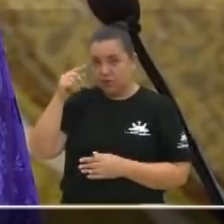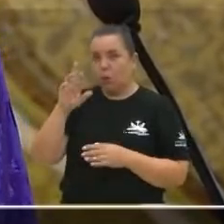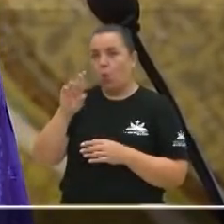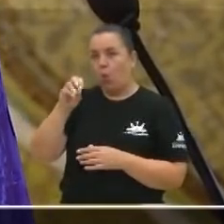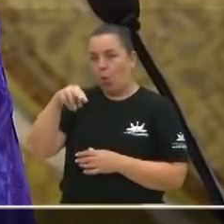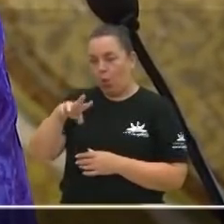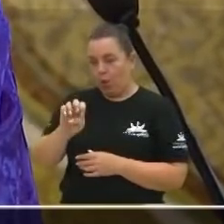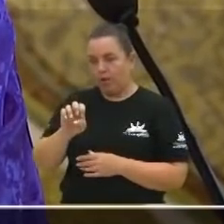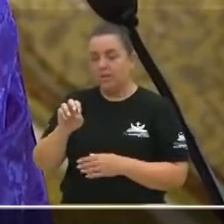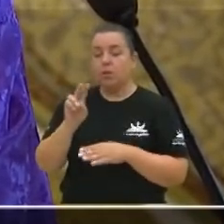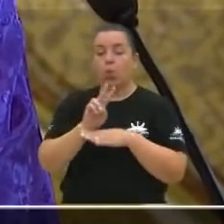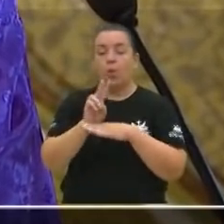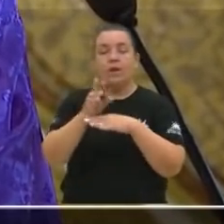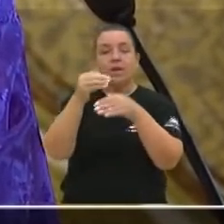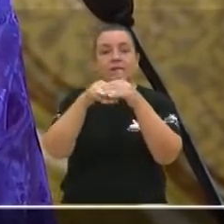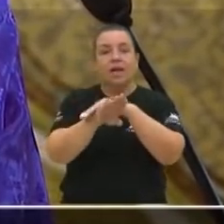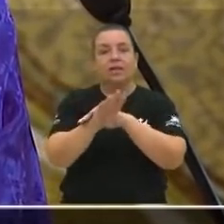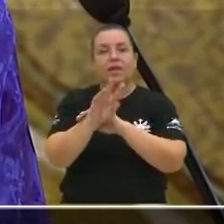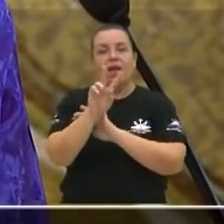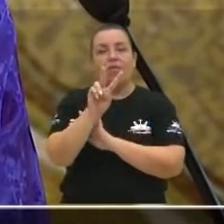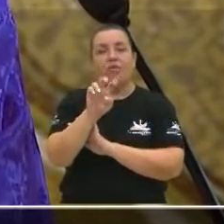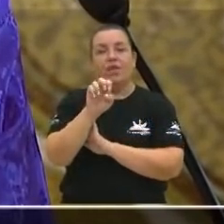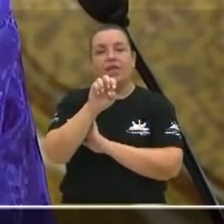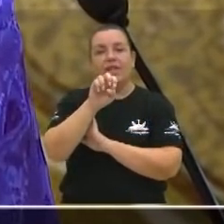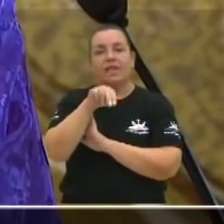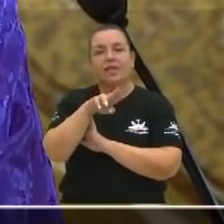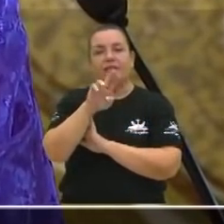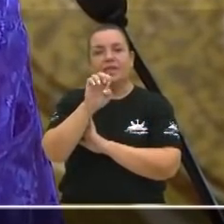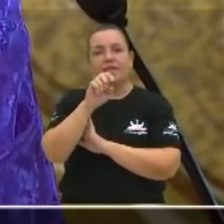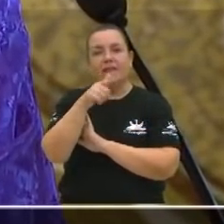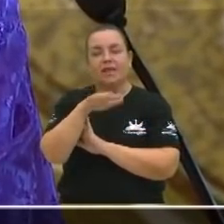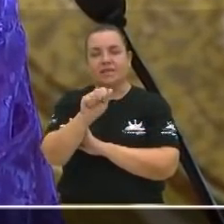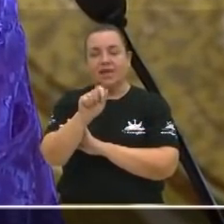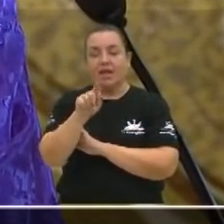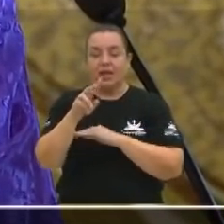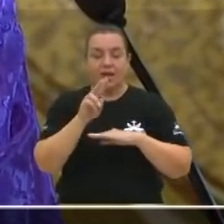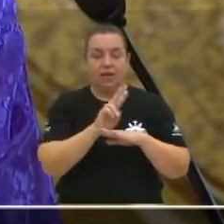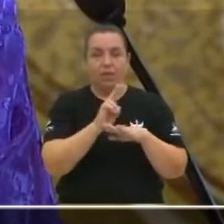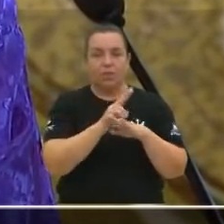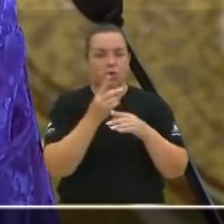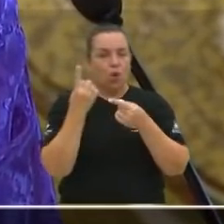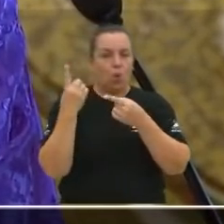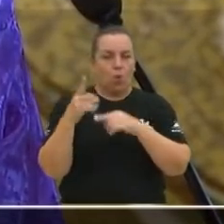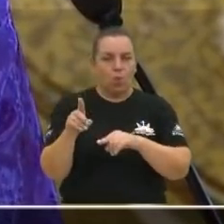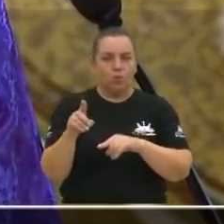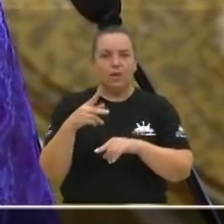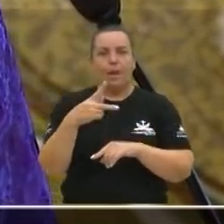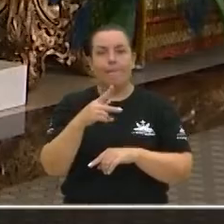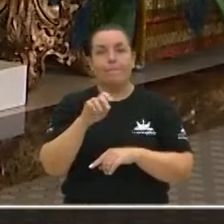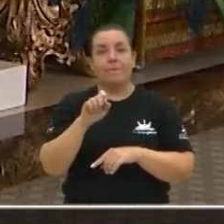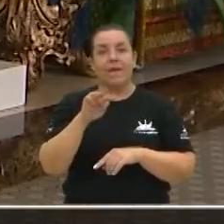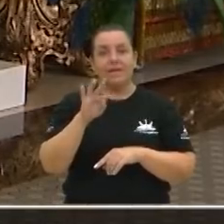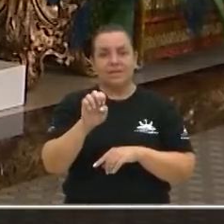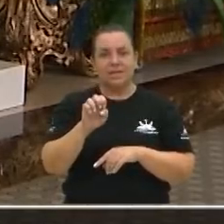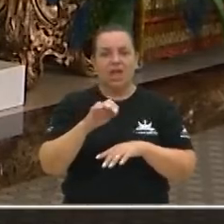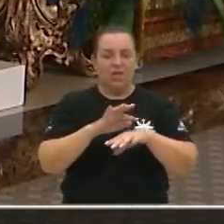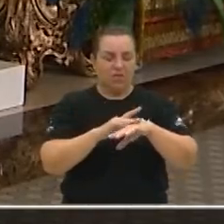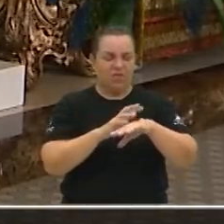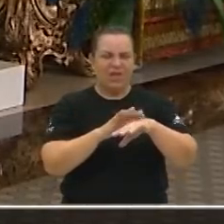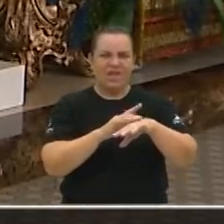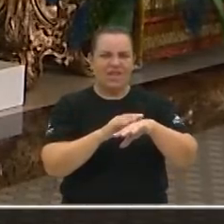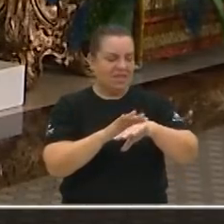em Veneza e ele é o padroeiro contra a peste e as feridas